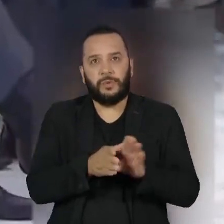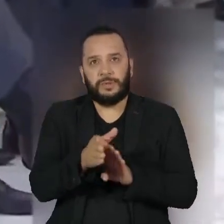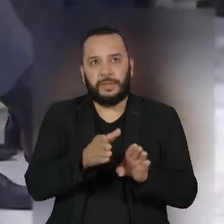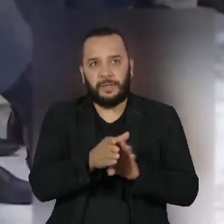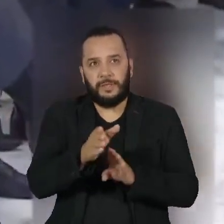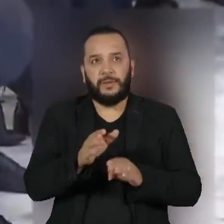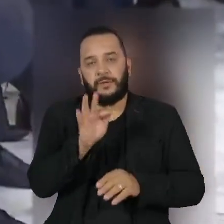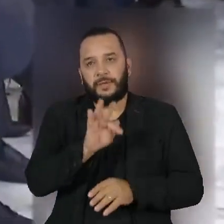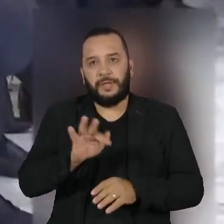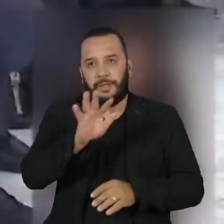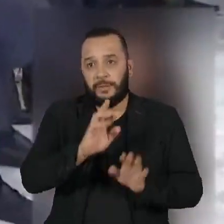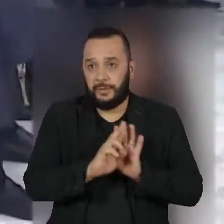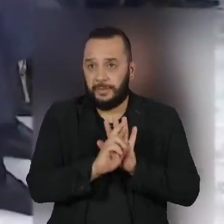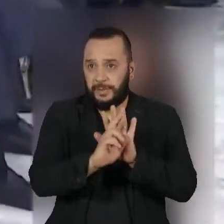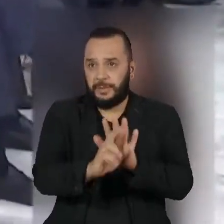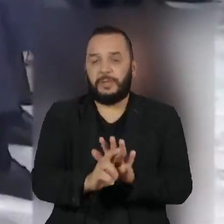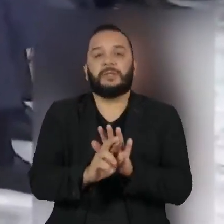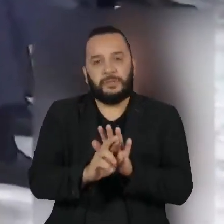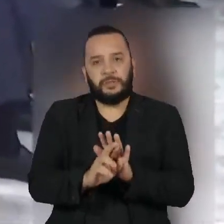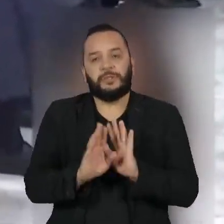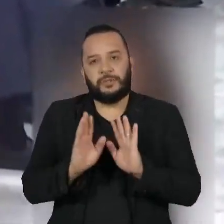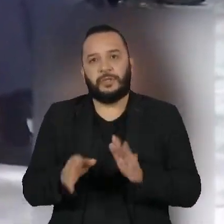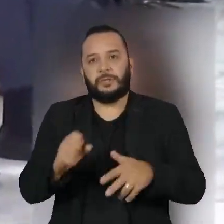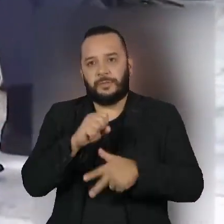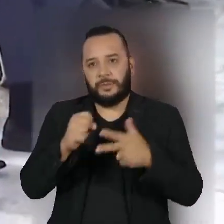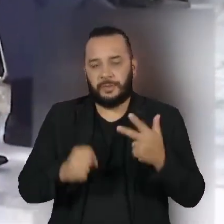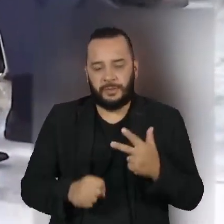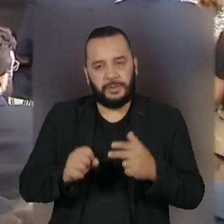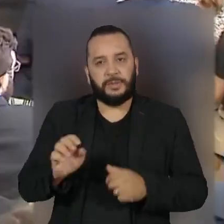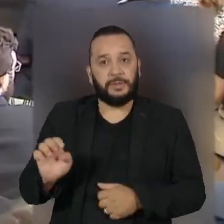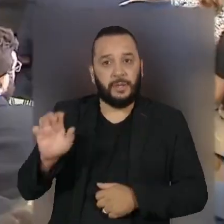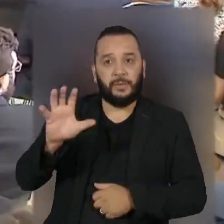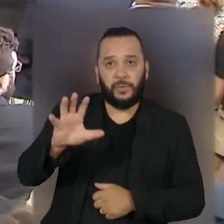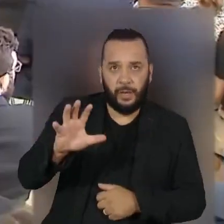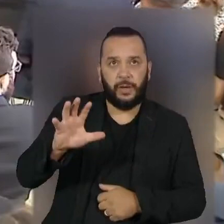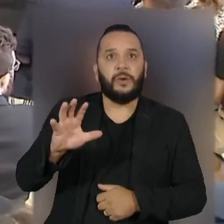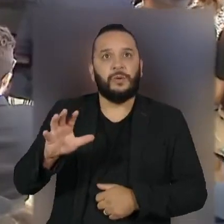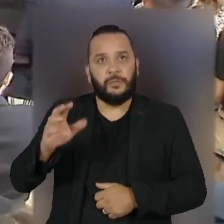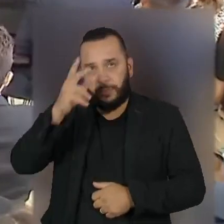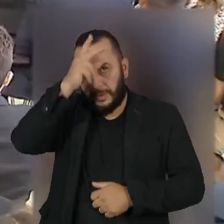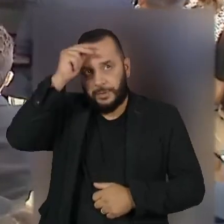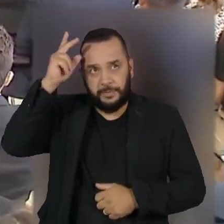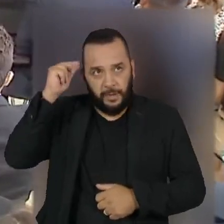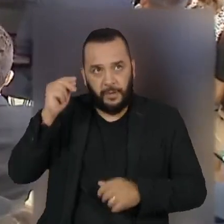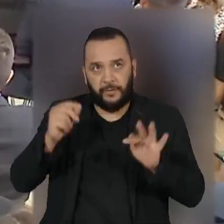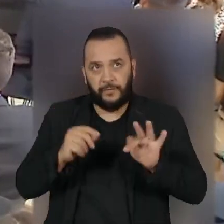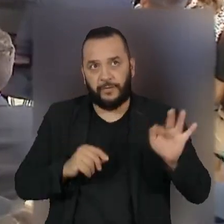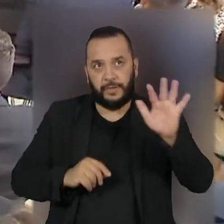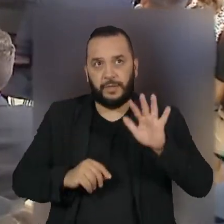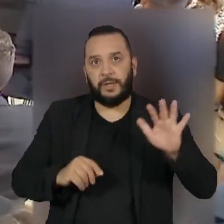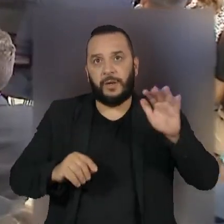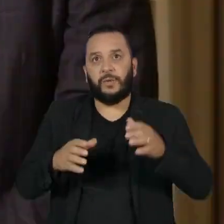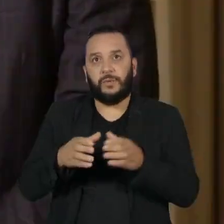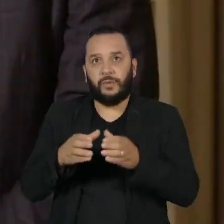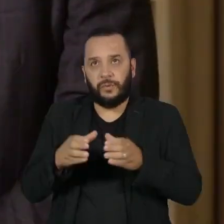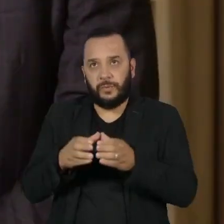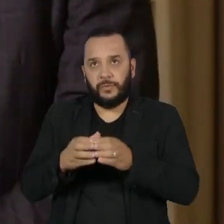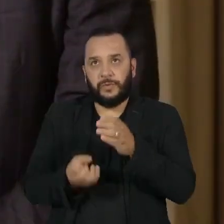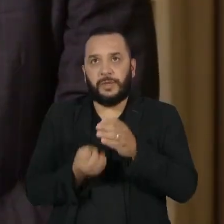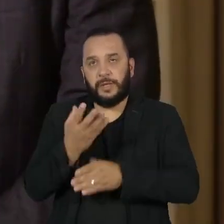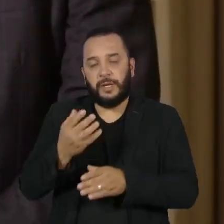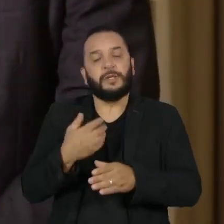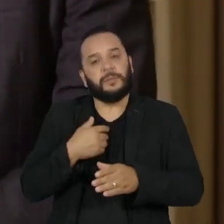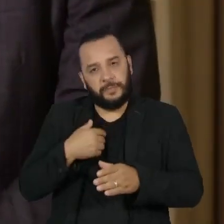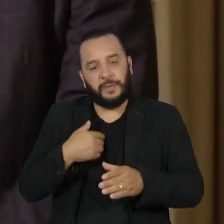representantes dos poderes federal estadual e municipal o conselho foi criado para enfrentar problemas estruturais do país à